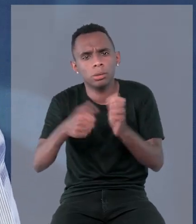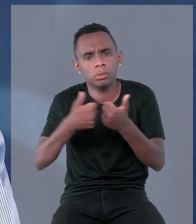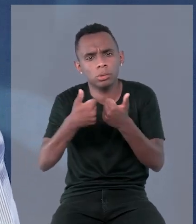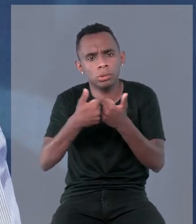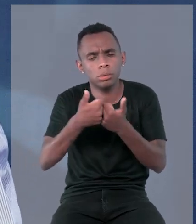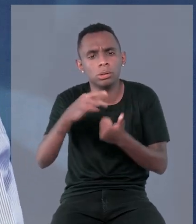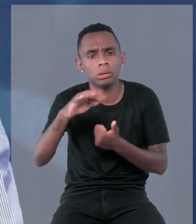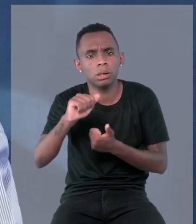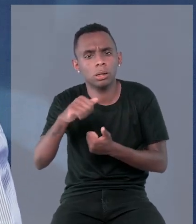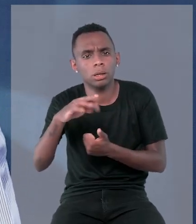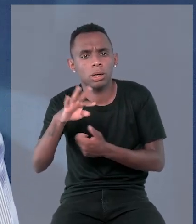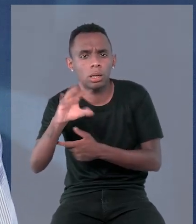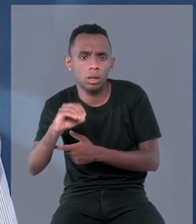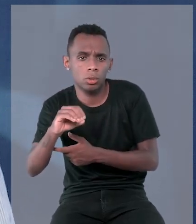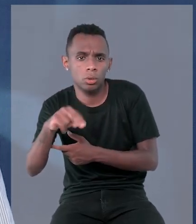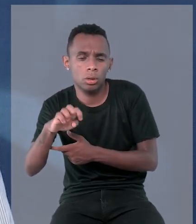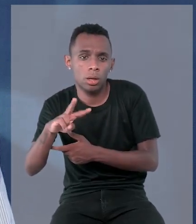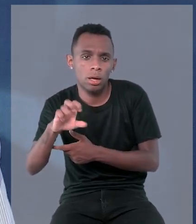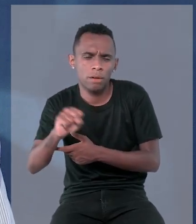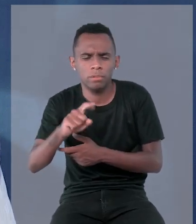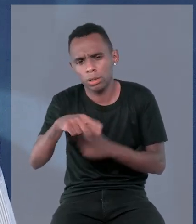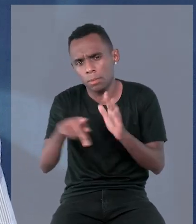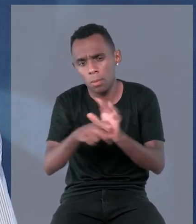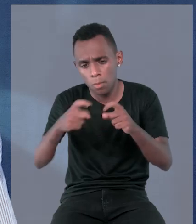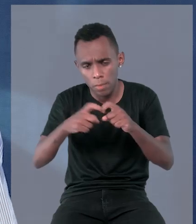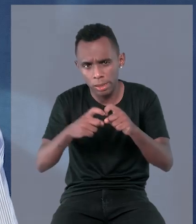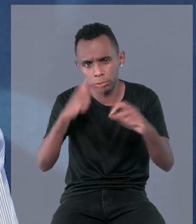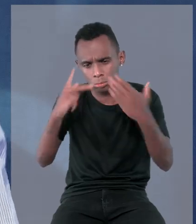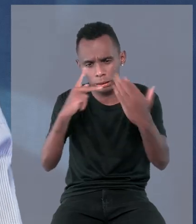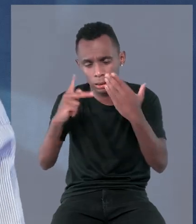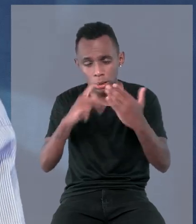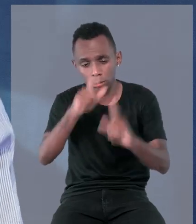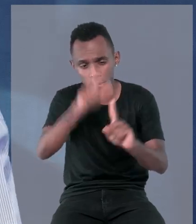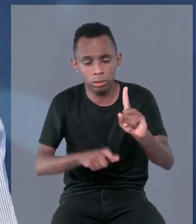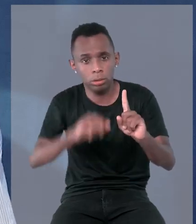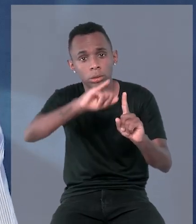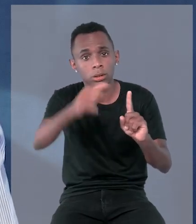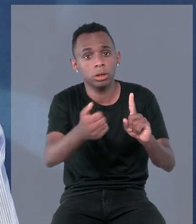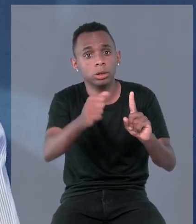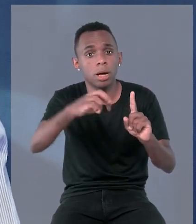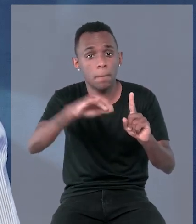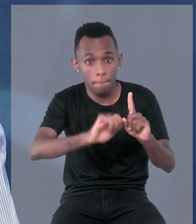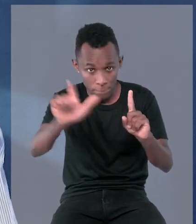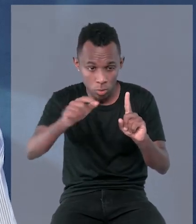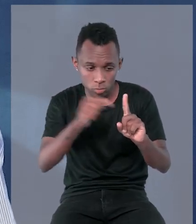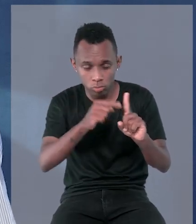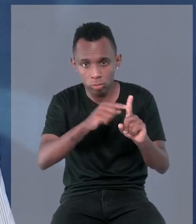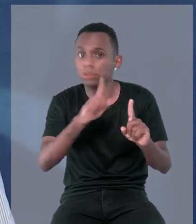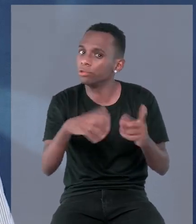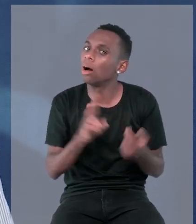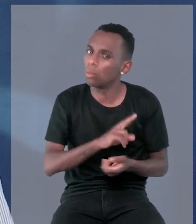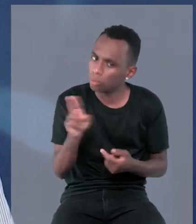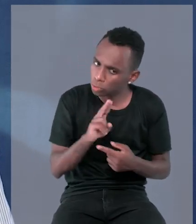que um médico, né, um psicanalista, chamado Jamil, né, você já vê que o